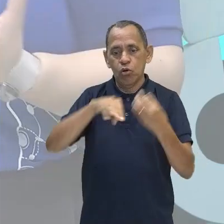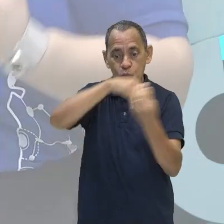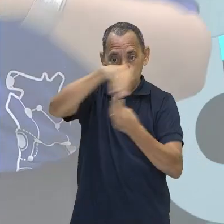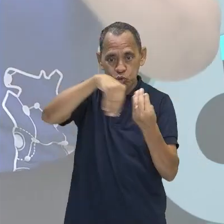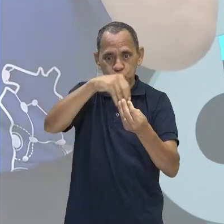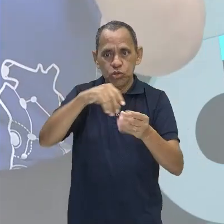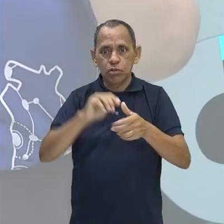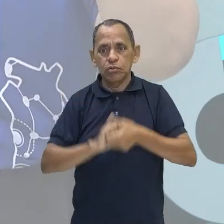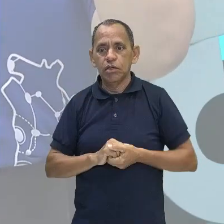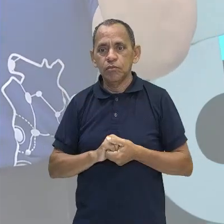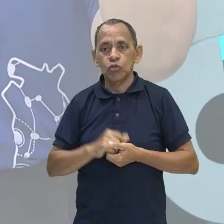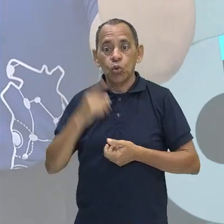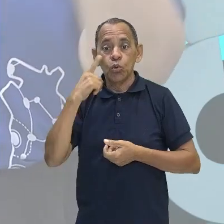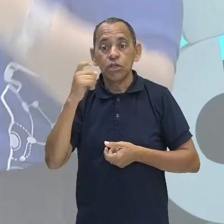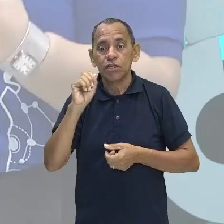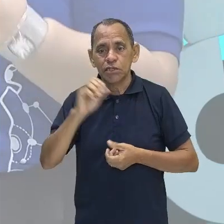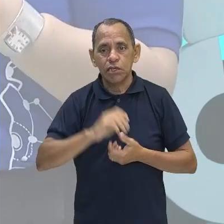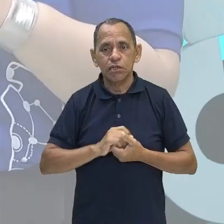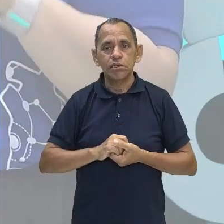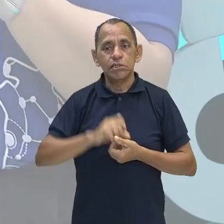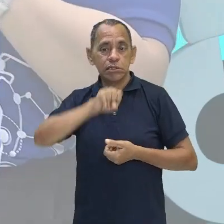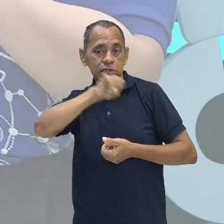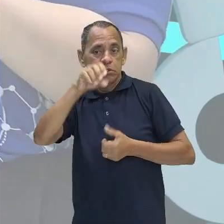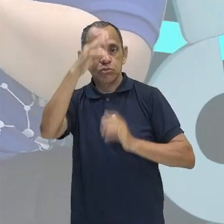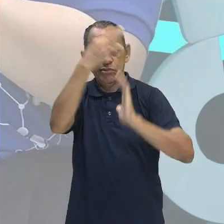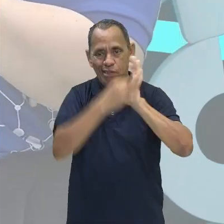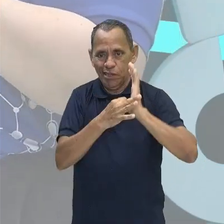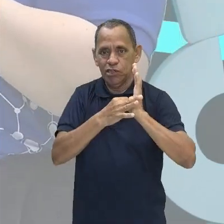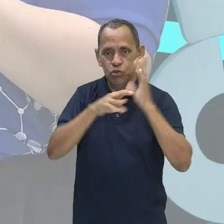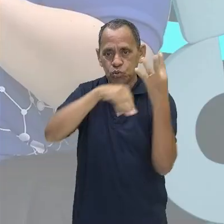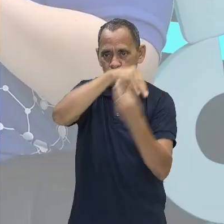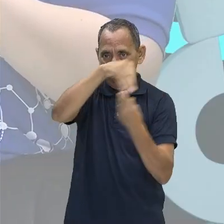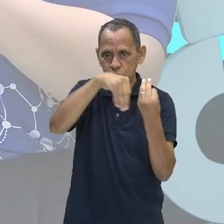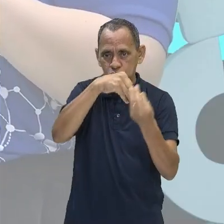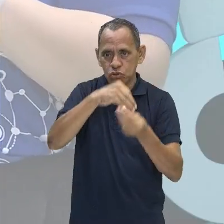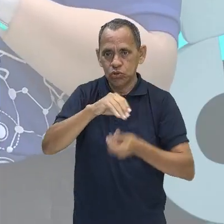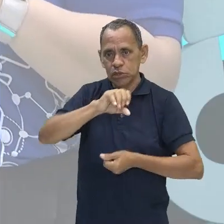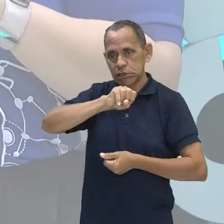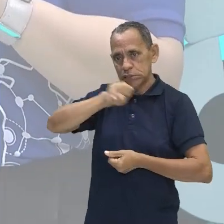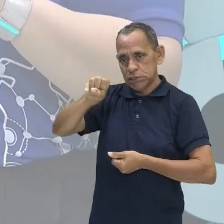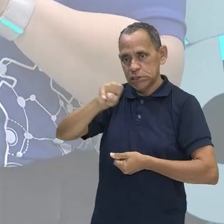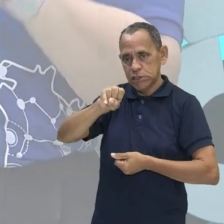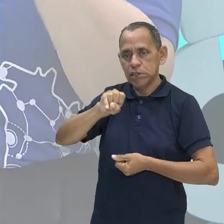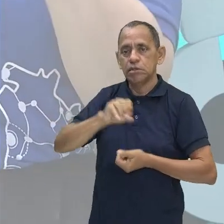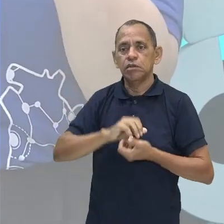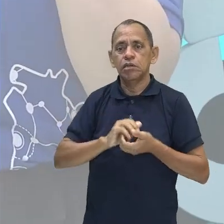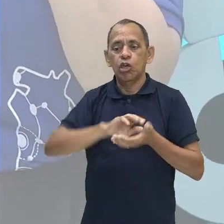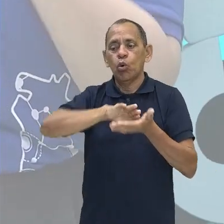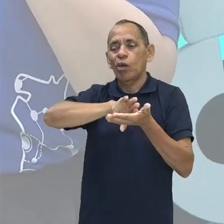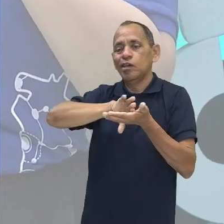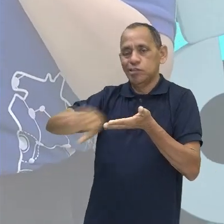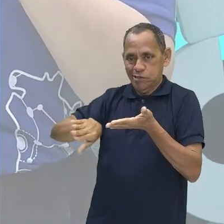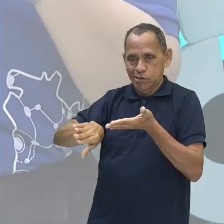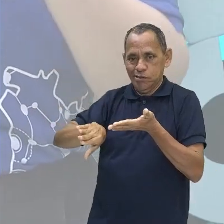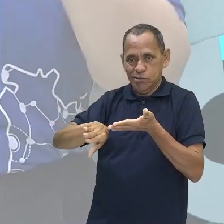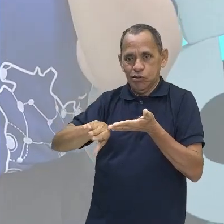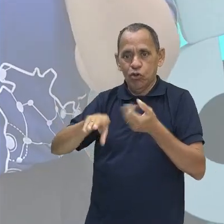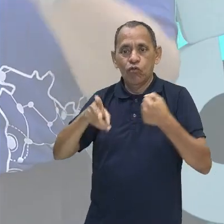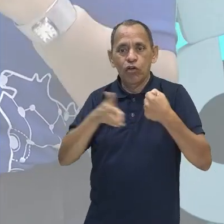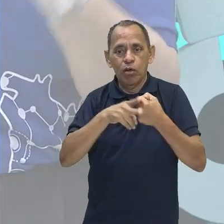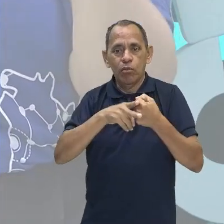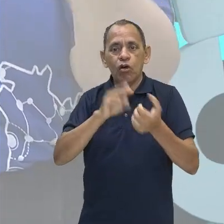o texto ali, ele é misto, se eu tiro o verbal,